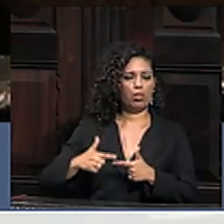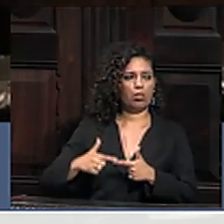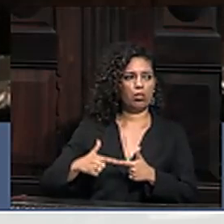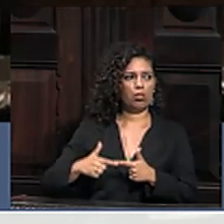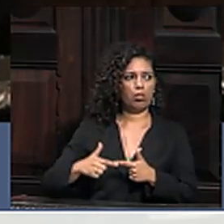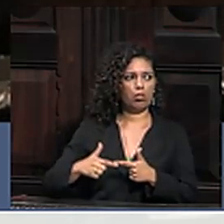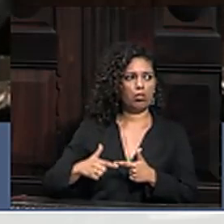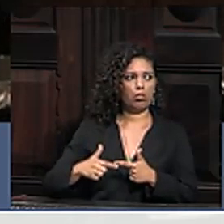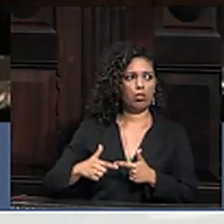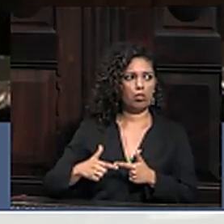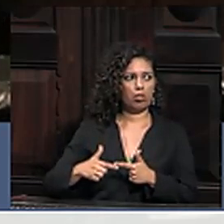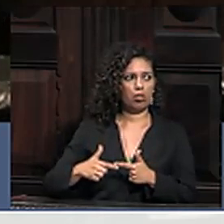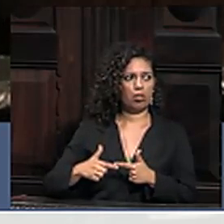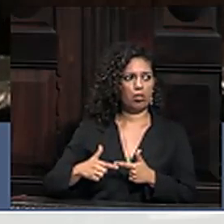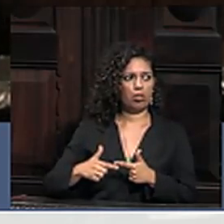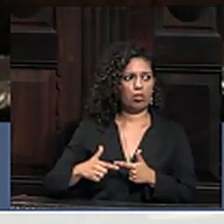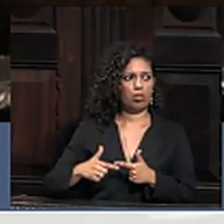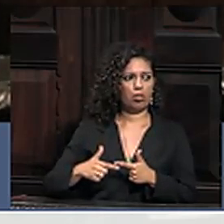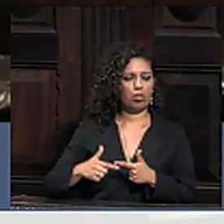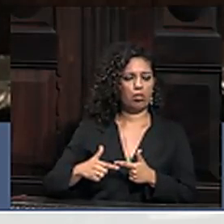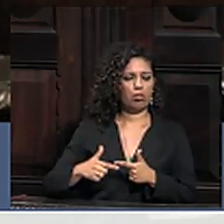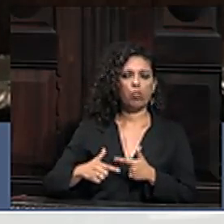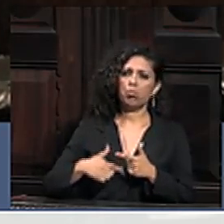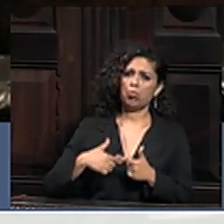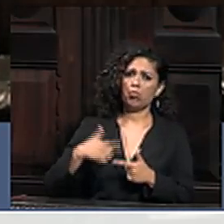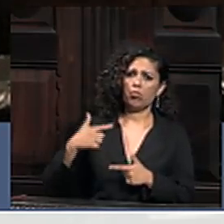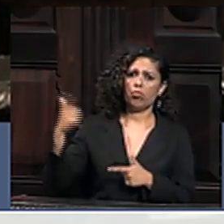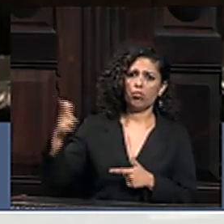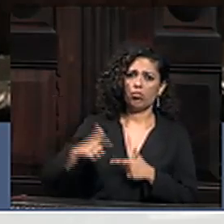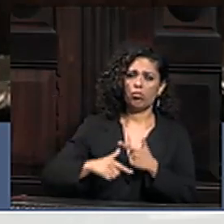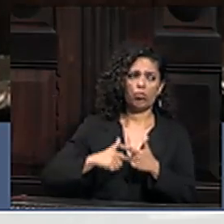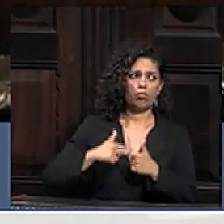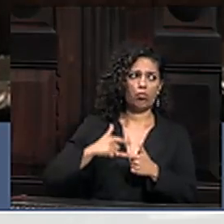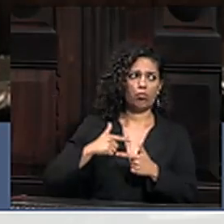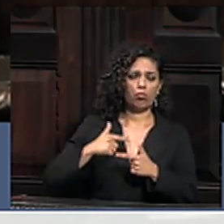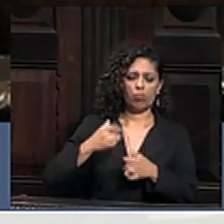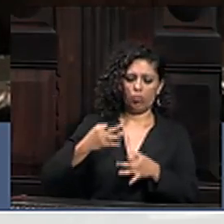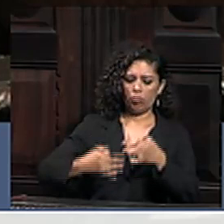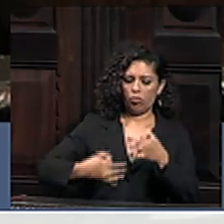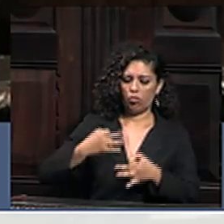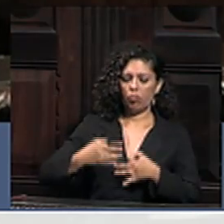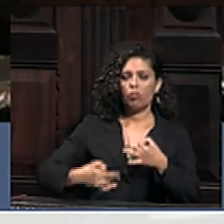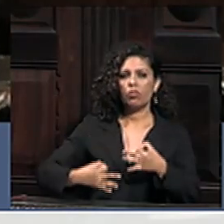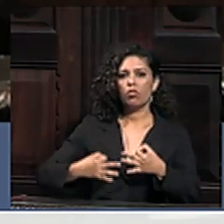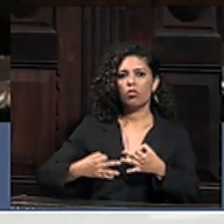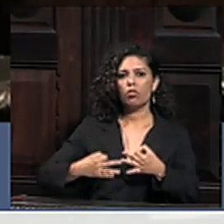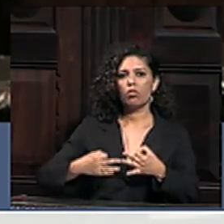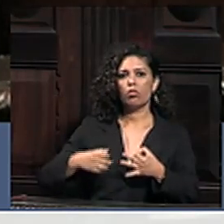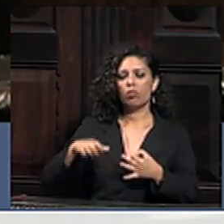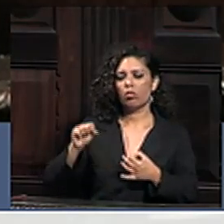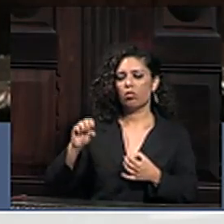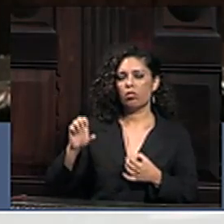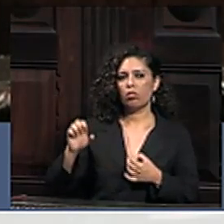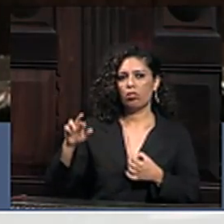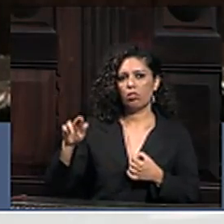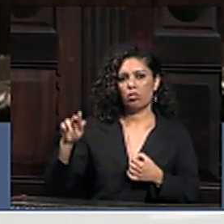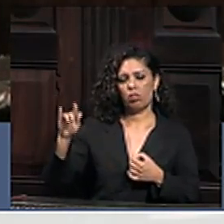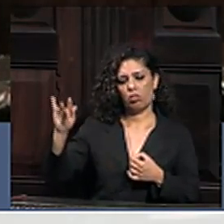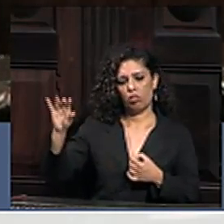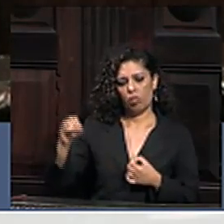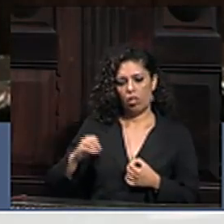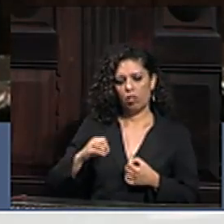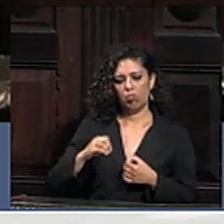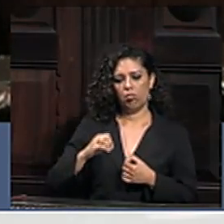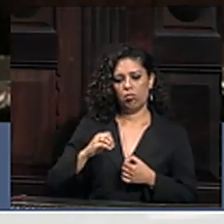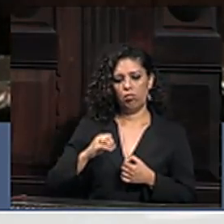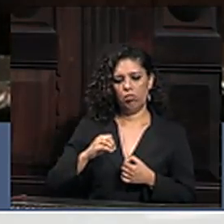a aquiescência, ainda que silenciosa, de instâncias superiores do Poder Judiciário. Se não, vejamos,